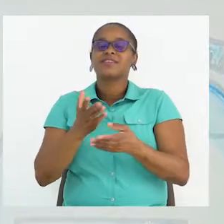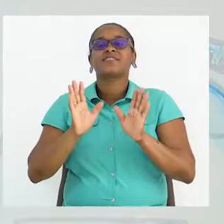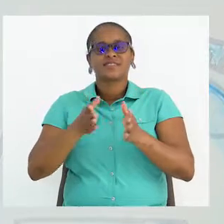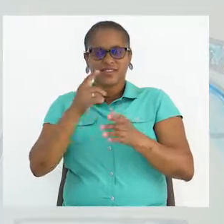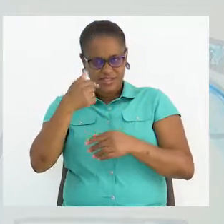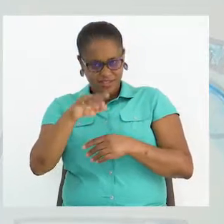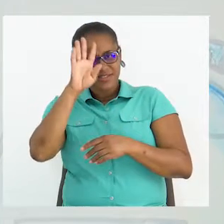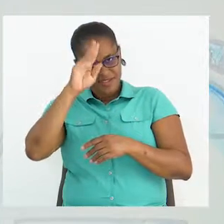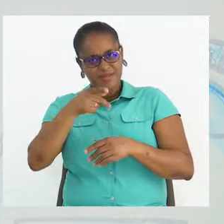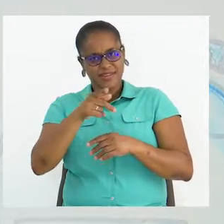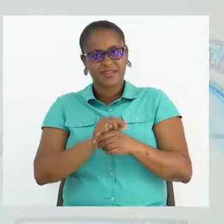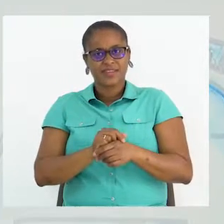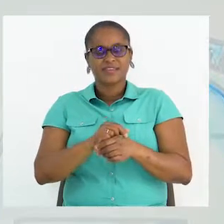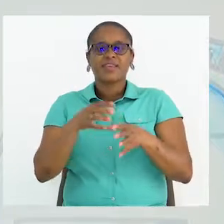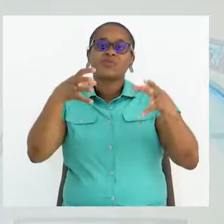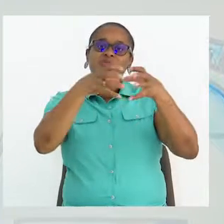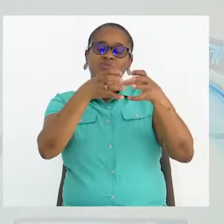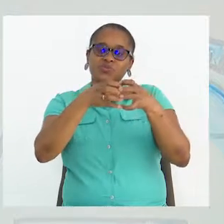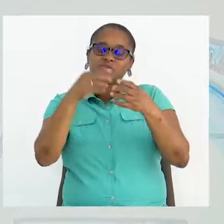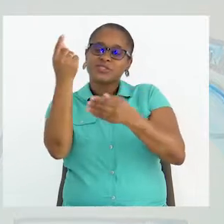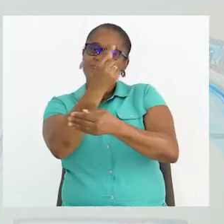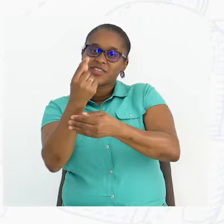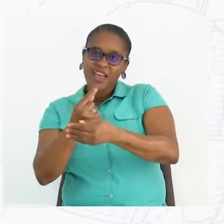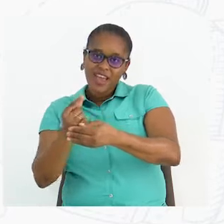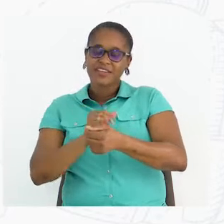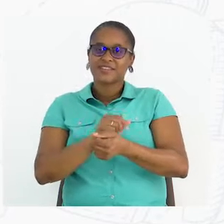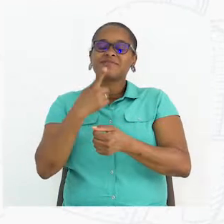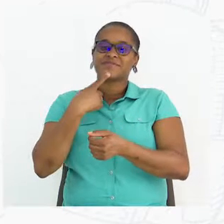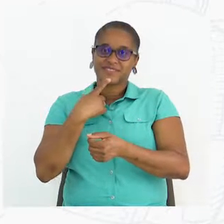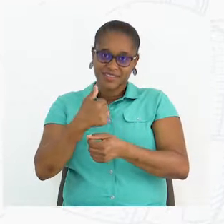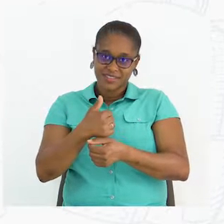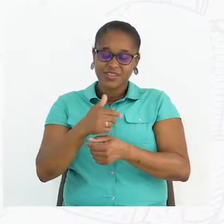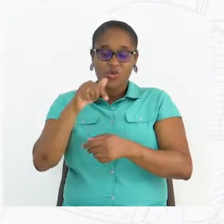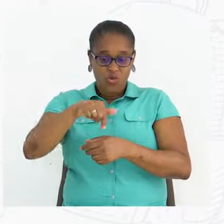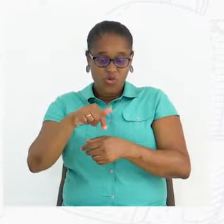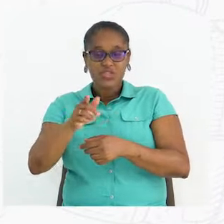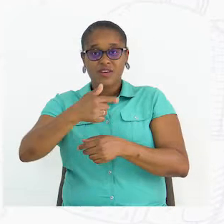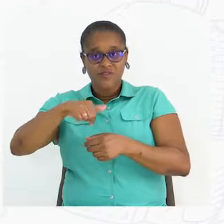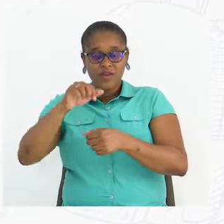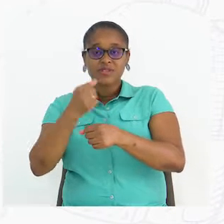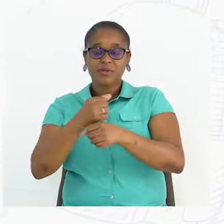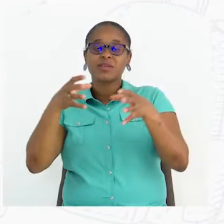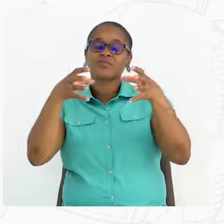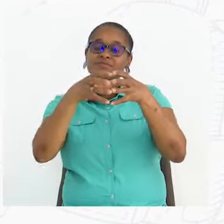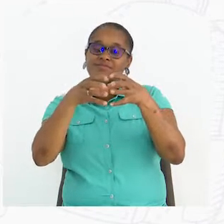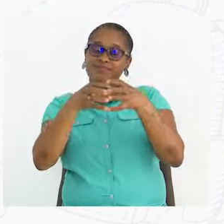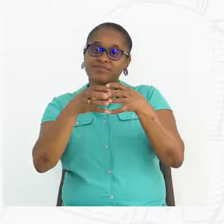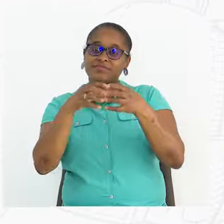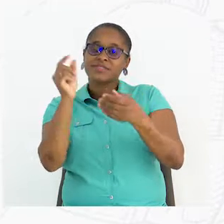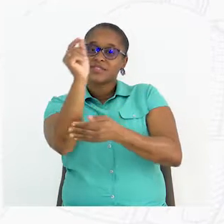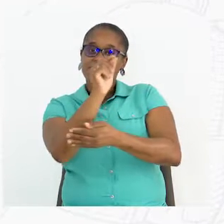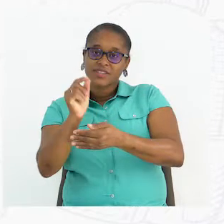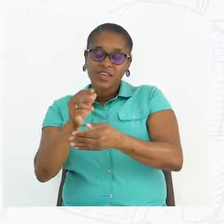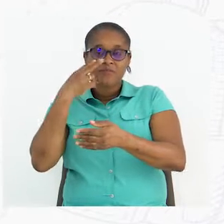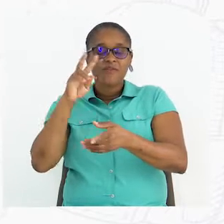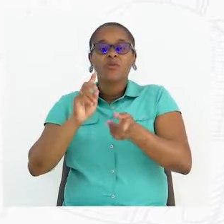Já estão a adivinhar? A banda desenhada. Muito bem. Hoje nós vamos trabalhar a banda desenhada. Vamos ver o que é